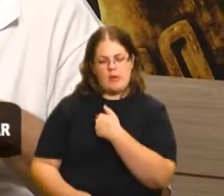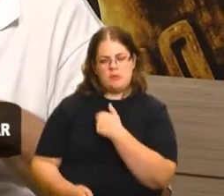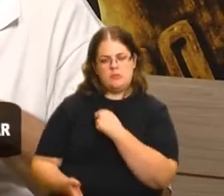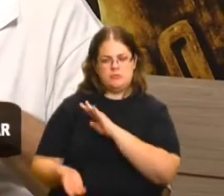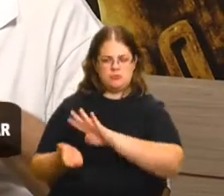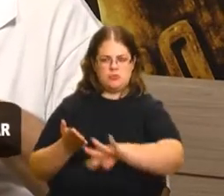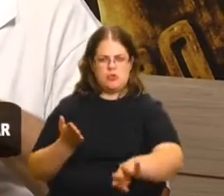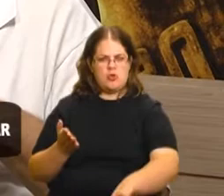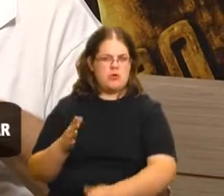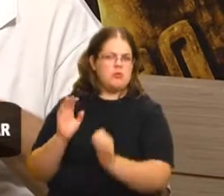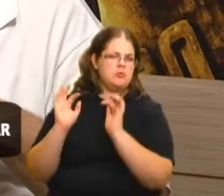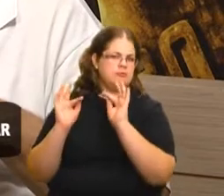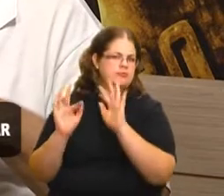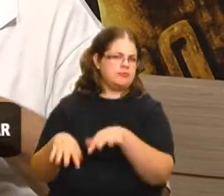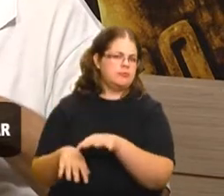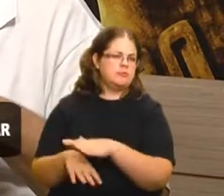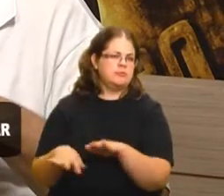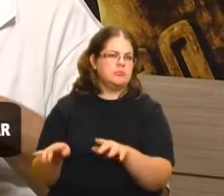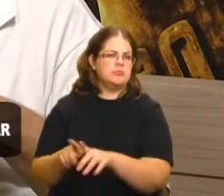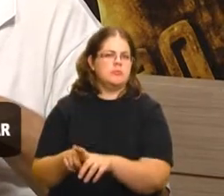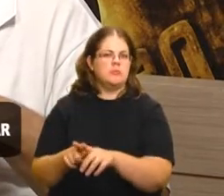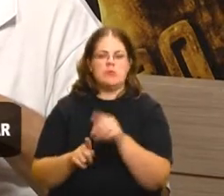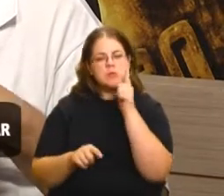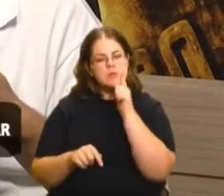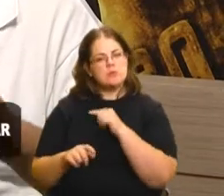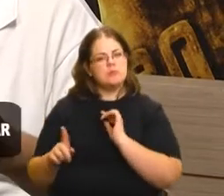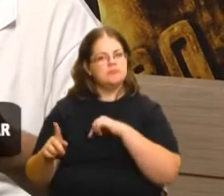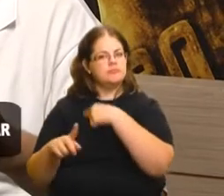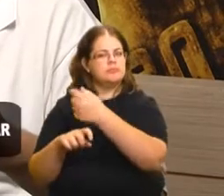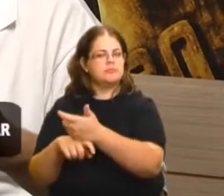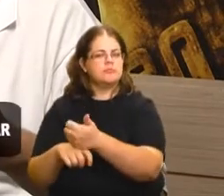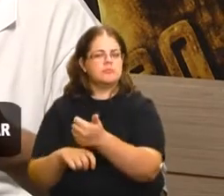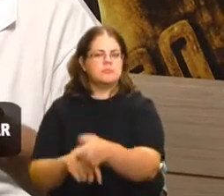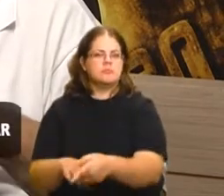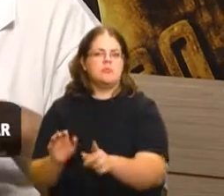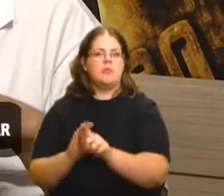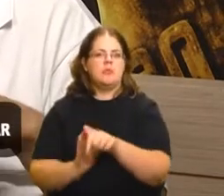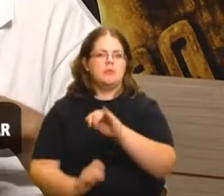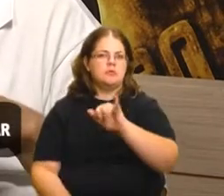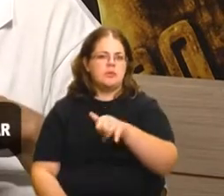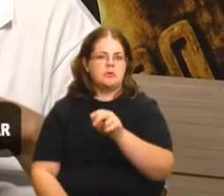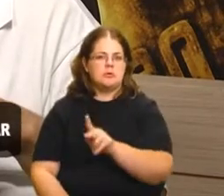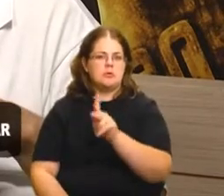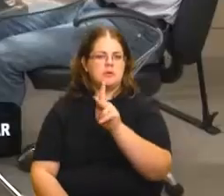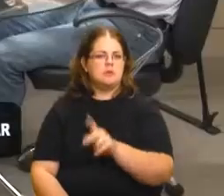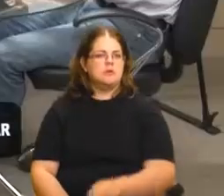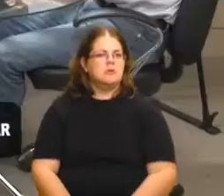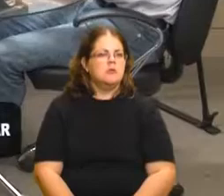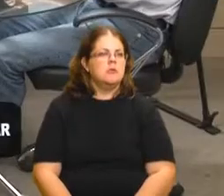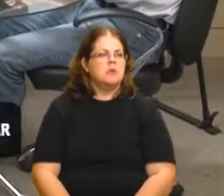por Vargas, depois Juarez Távora é derrotado por Juscelino Kubitschek.